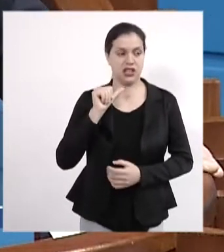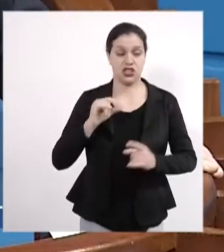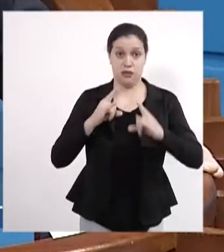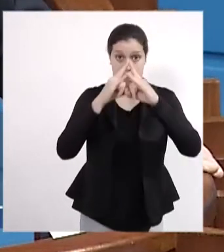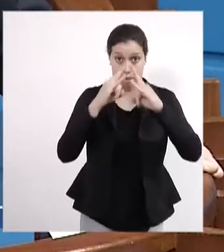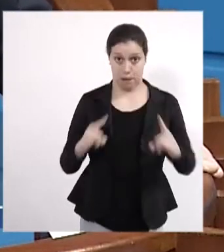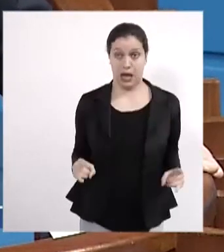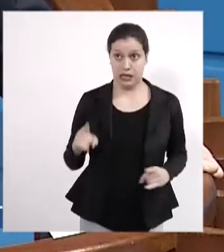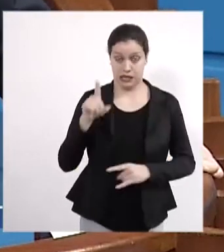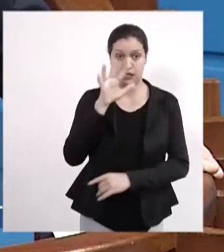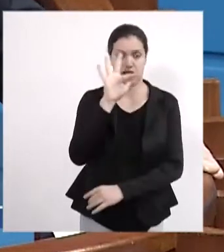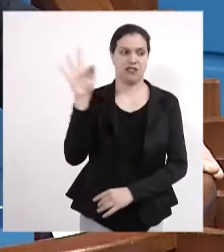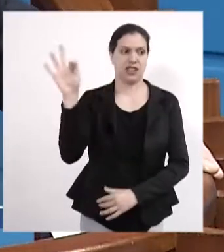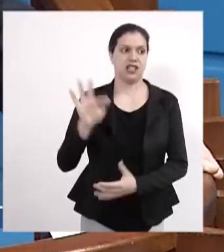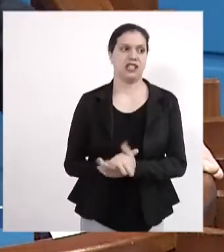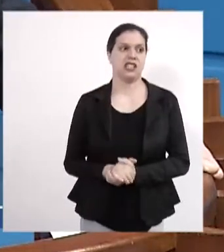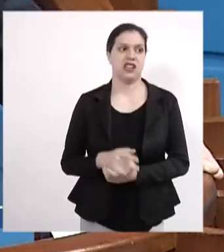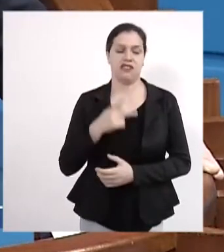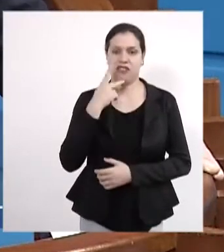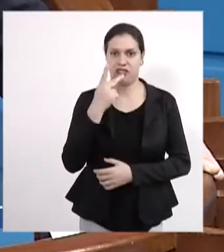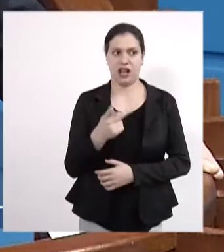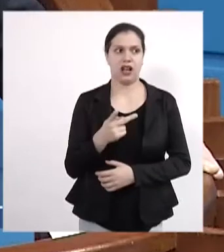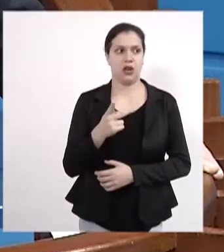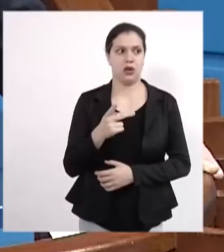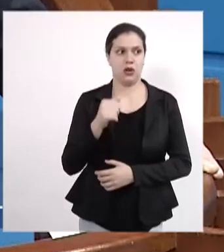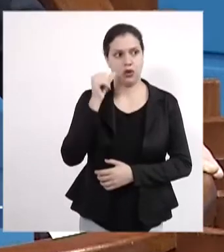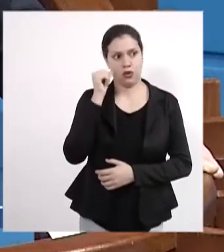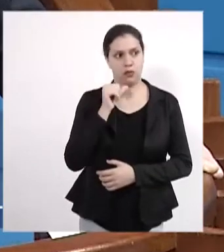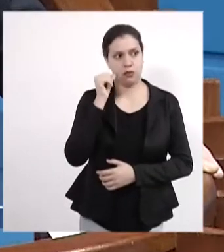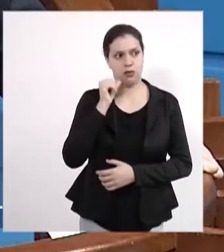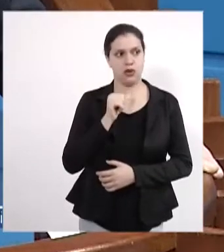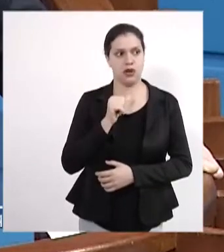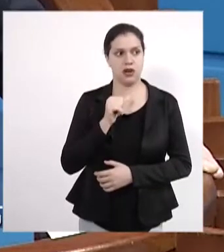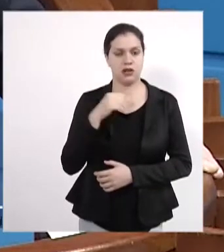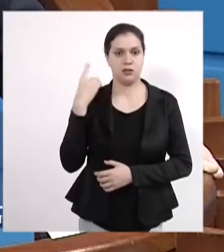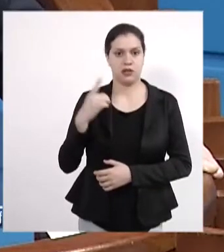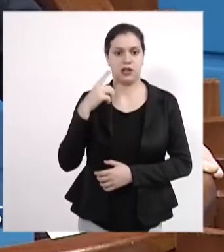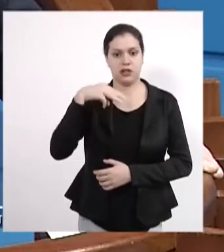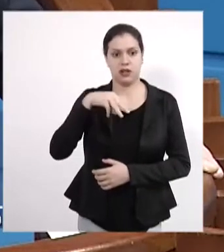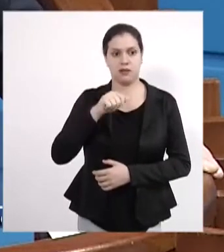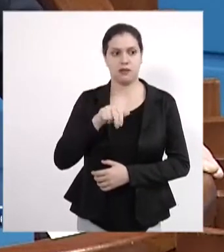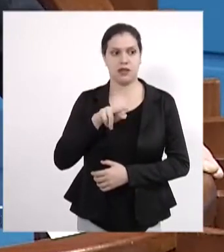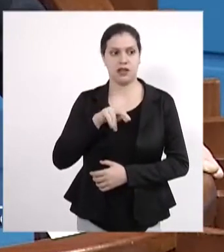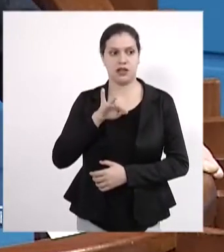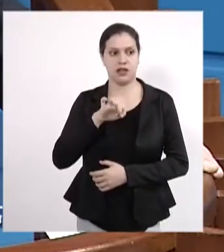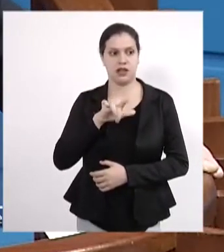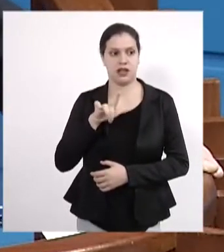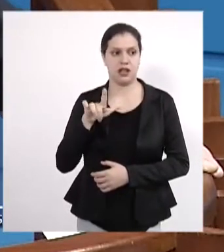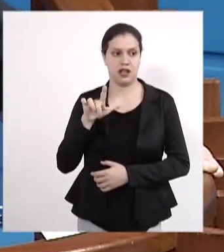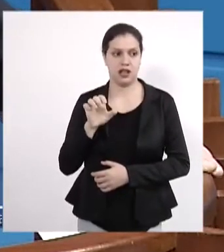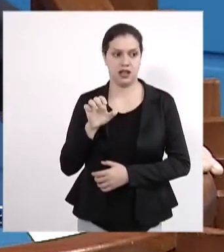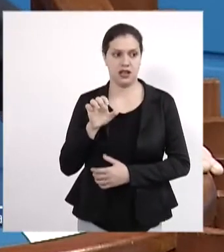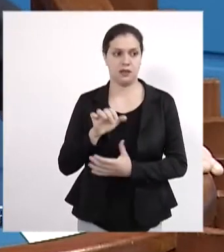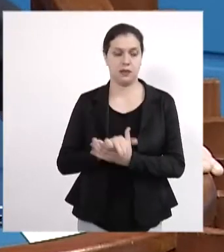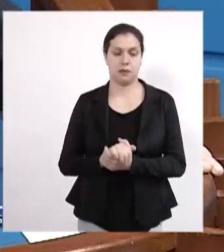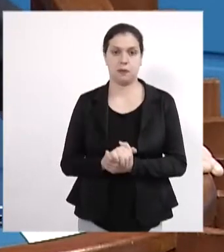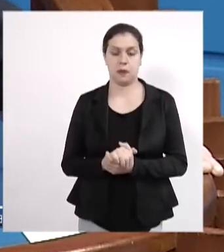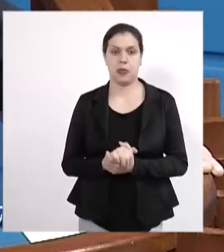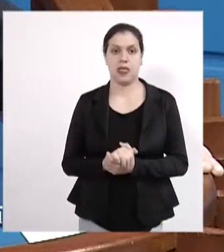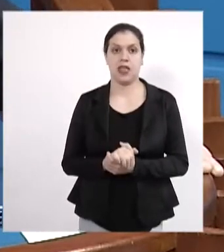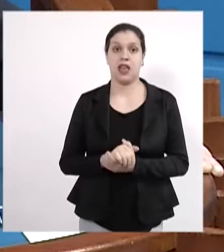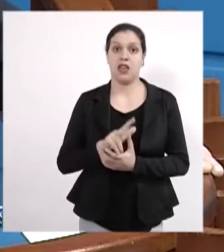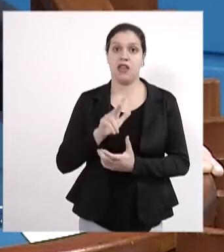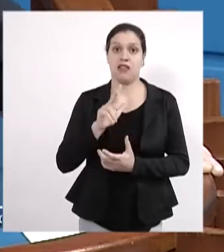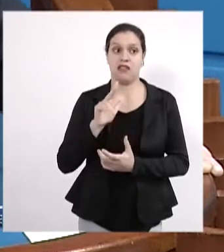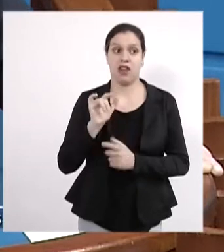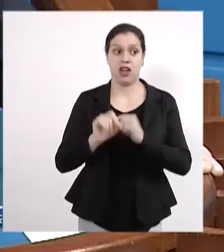Bolsonaro. Ontem saiu em tudo quanto é rede social aí que o Carlos Bolsonaro parece que está sendo investigado nesse